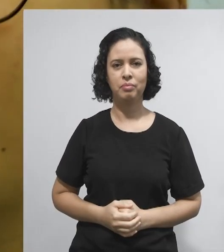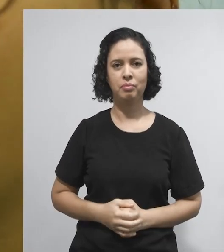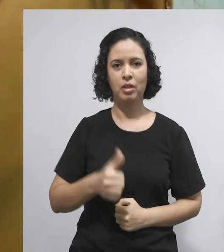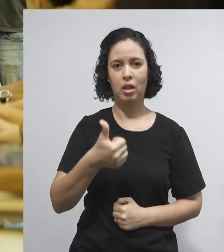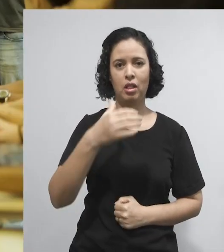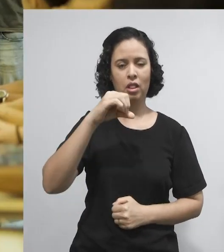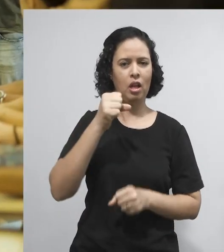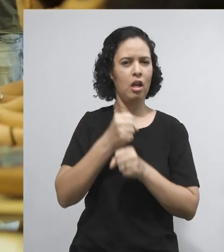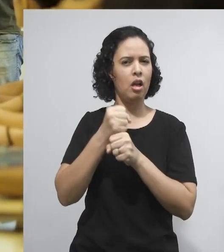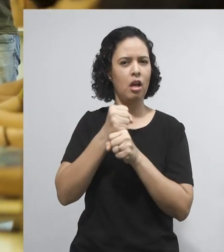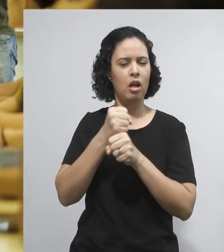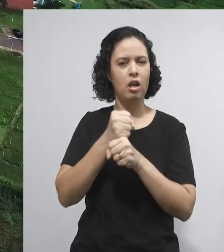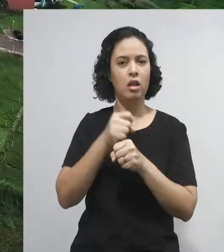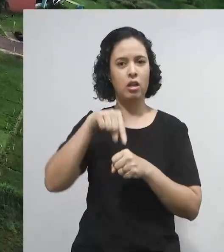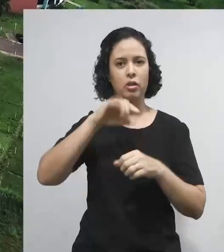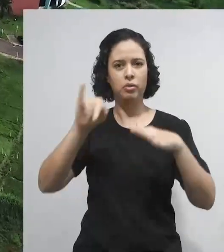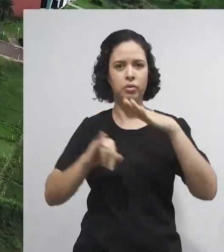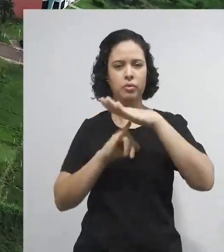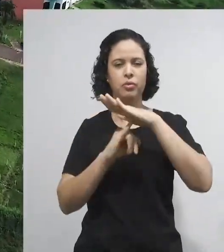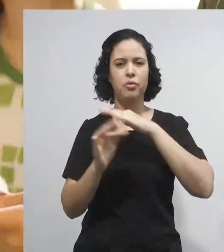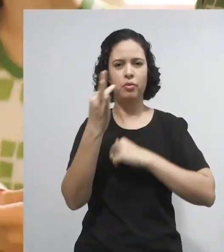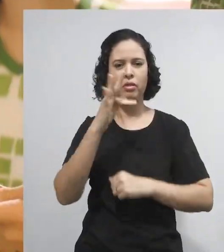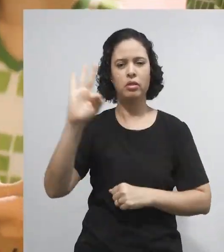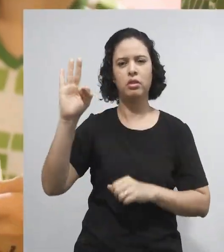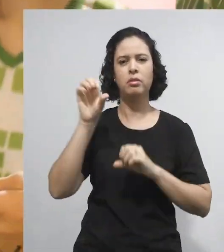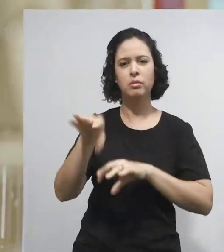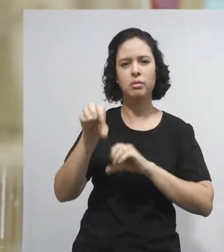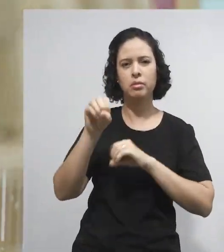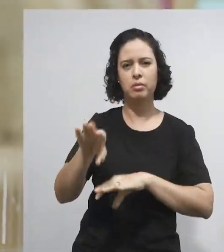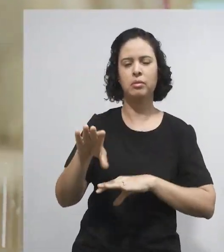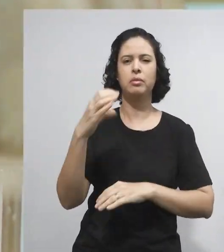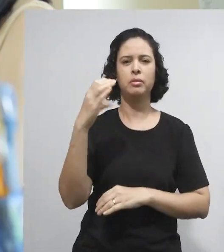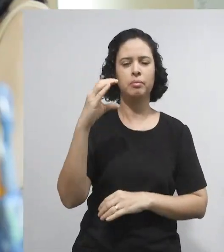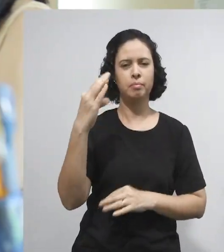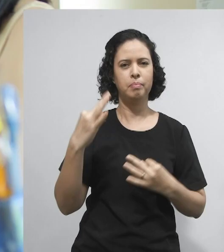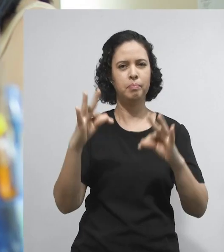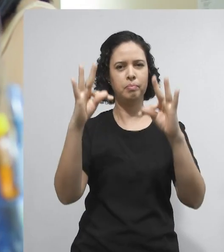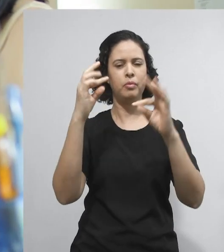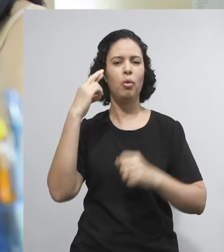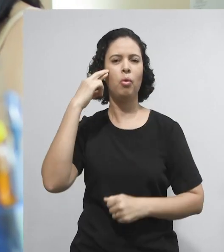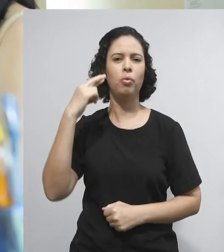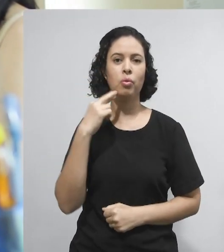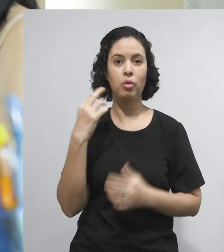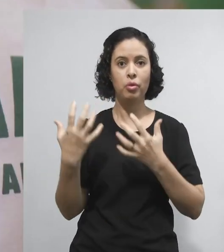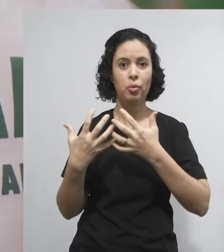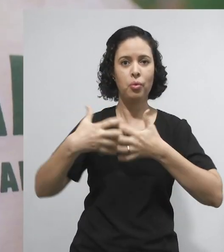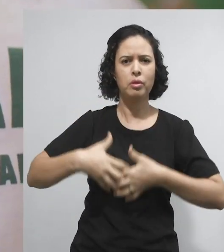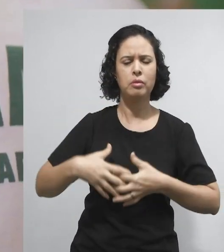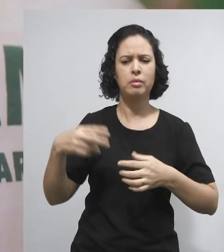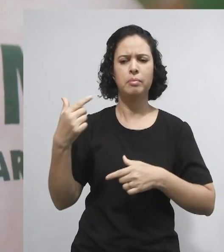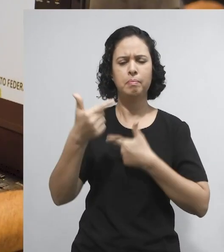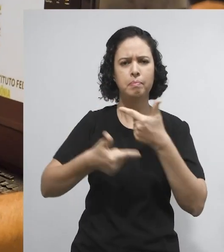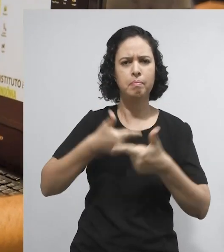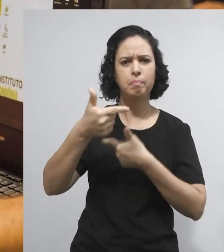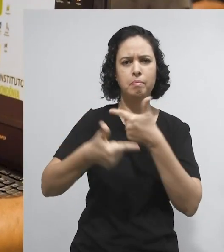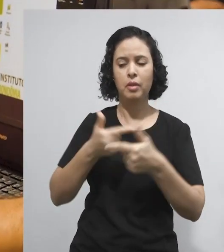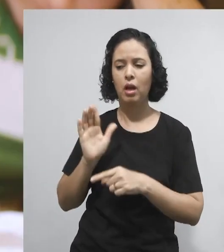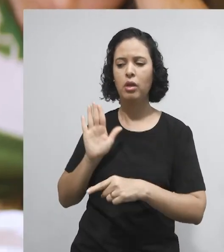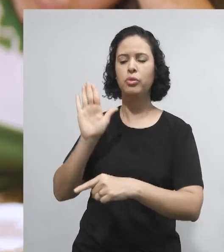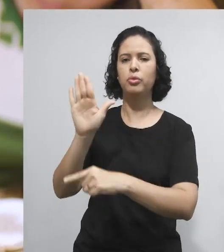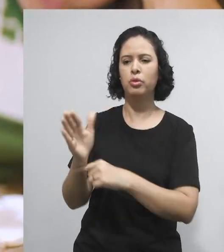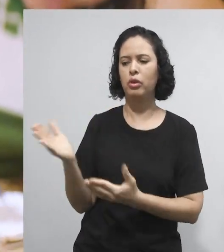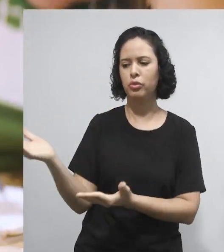Há 10 anos, o Instituto Federal de Educação, Ciência e Tecnologia de Rondônia, IFRO, trabalha para mudar